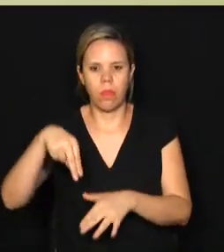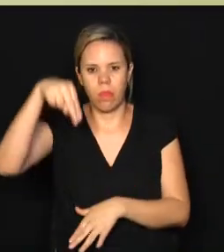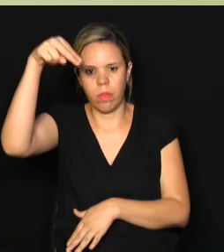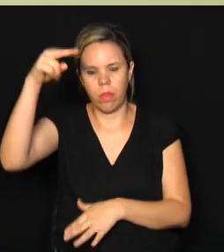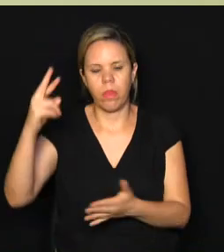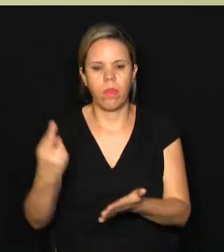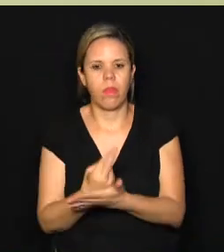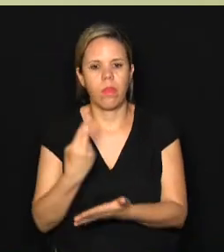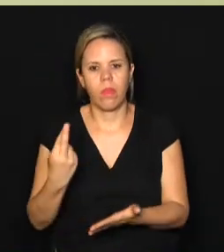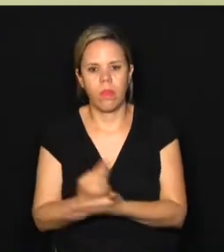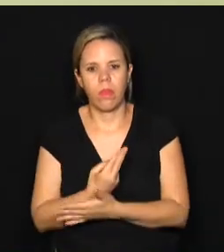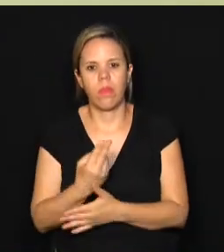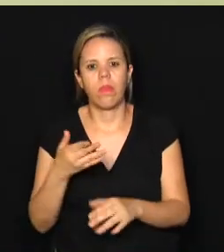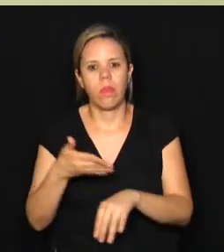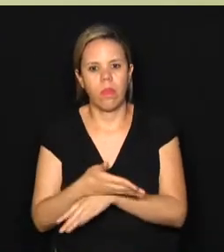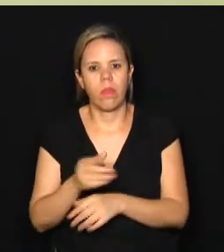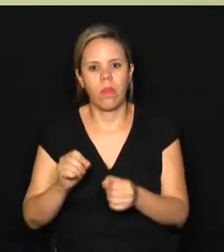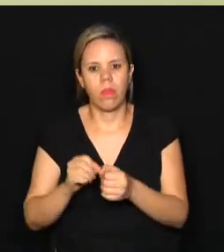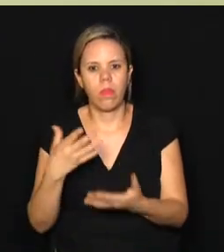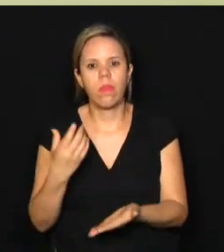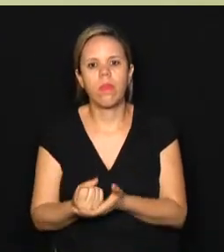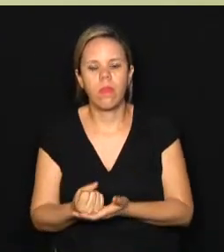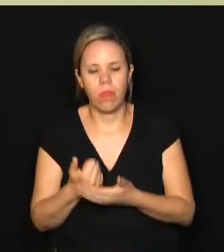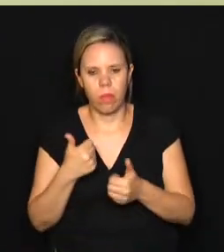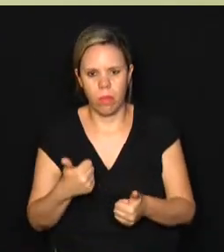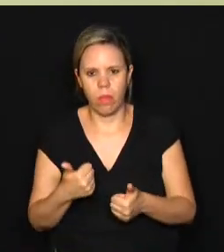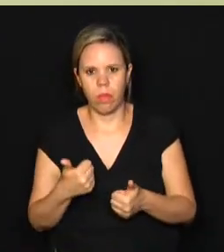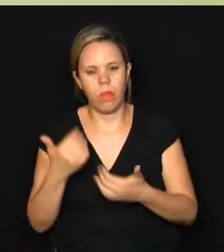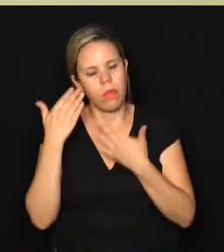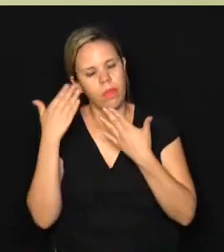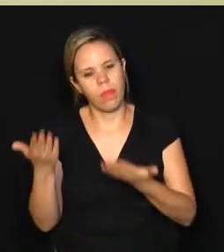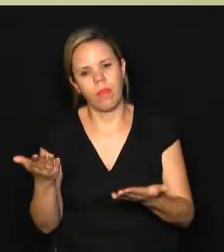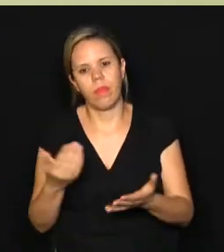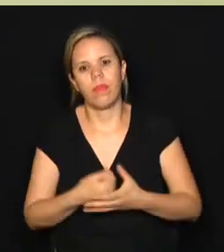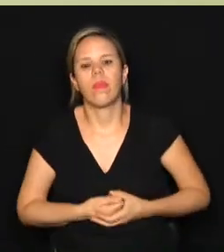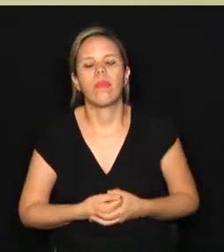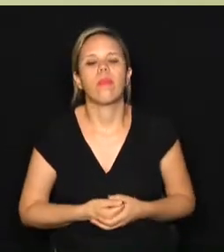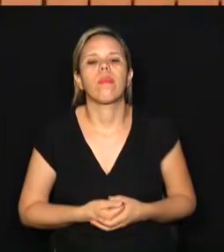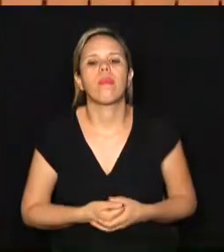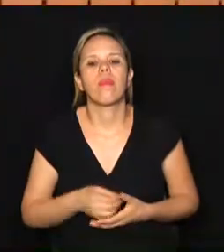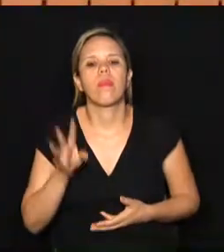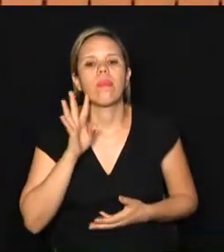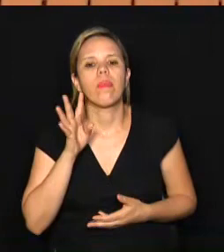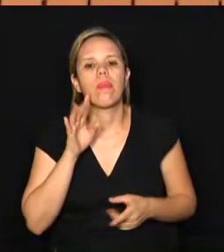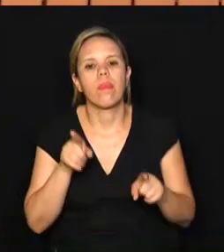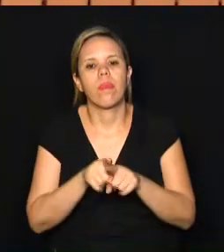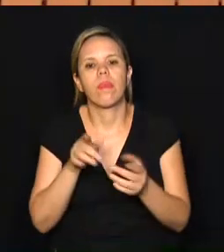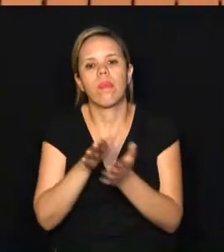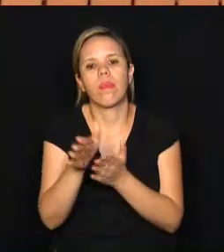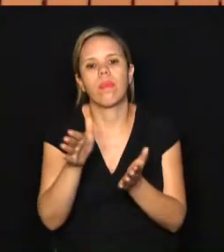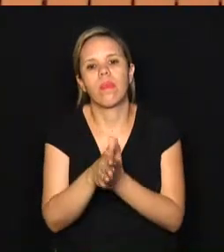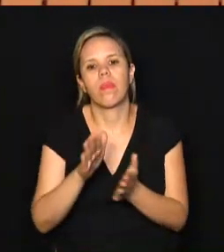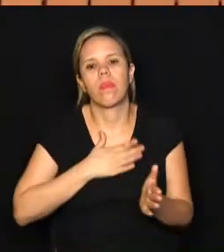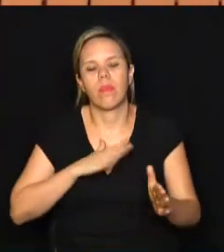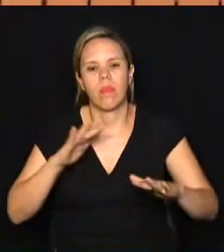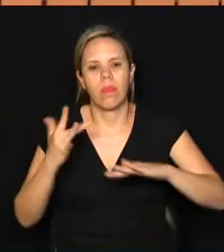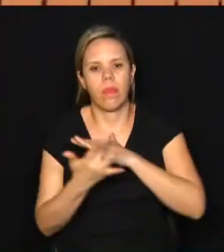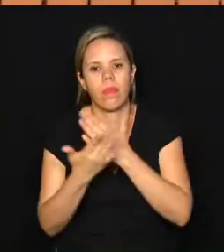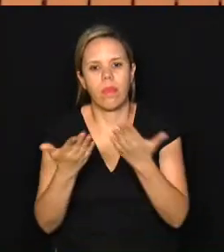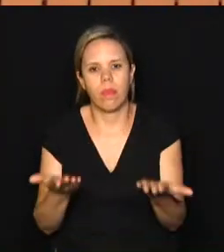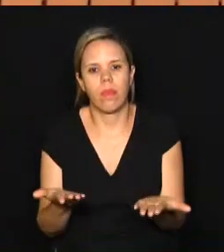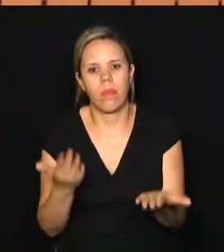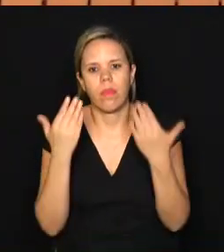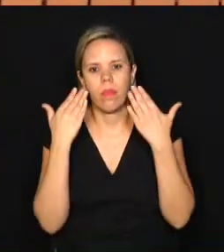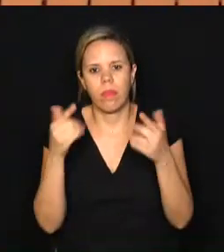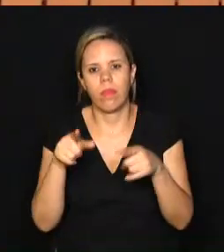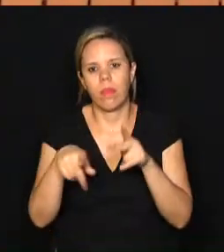www.apontepronorte.org/revista. E lá é possível fazer um download. É isso. Obrigada. Legal. Eu também publiquei nas minhas redes sociais, está publicado lá,